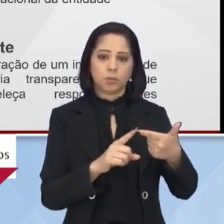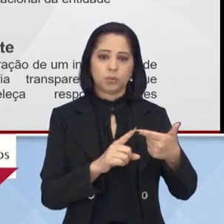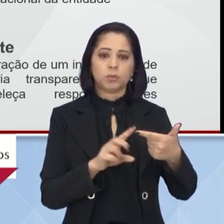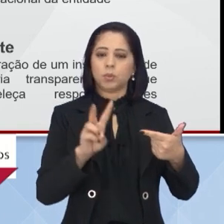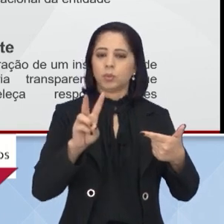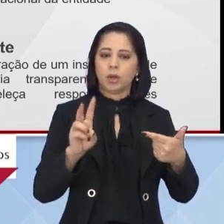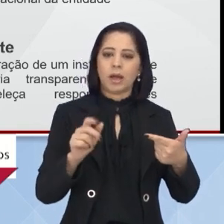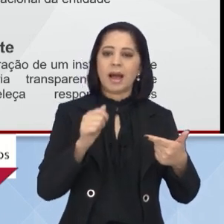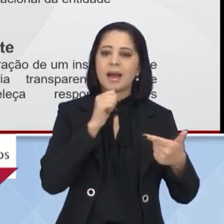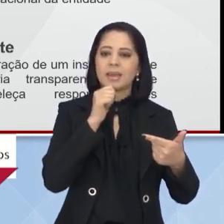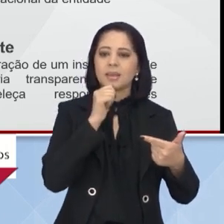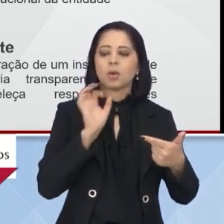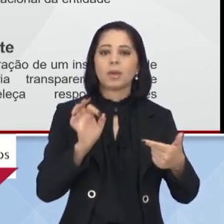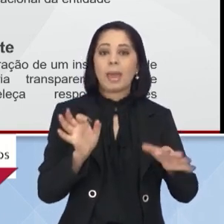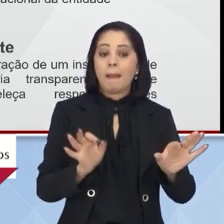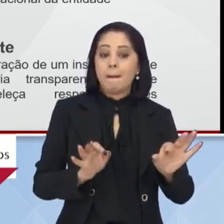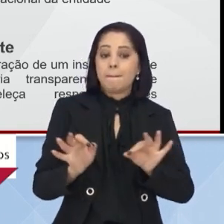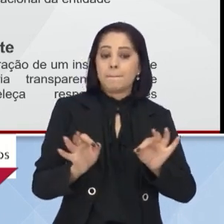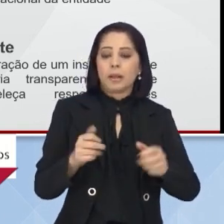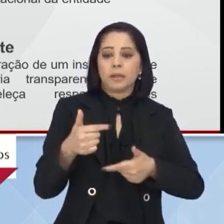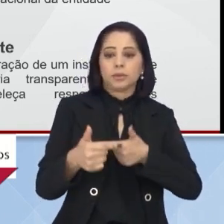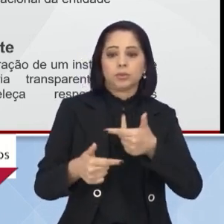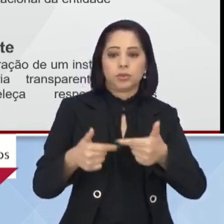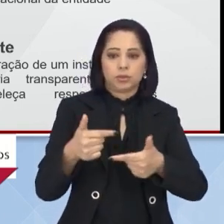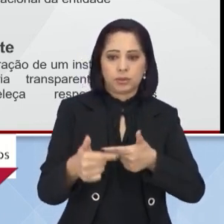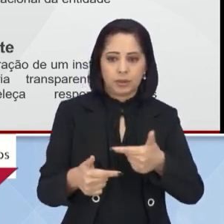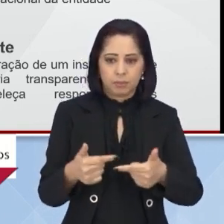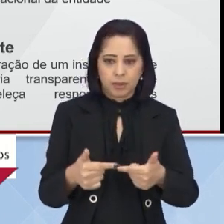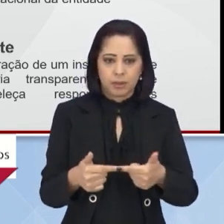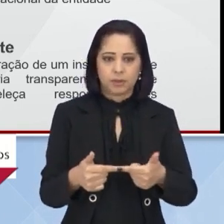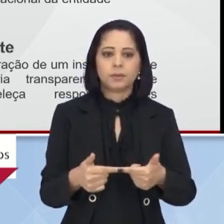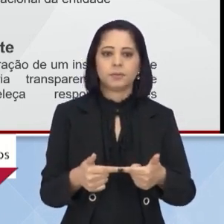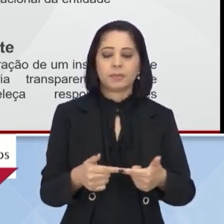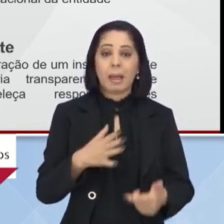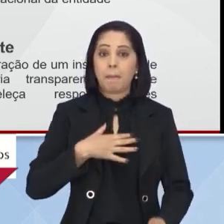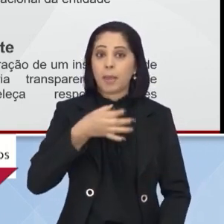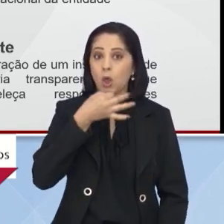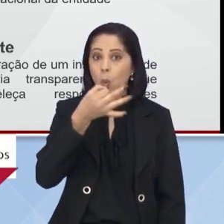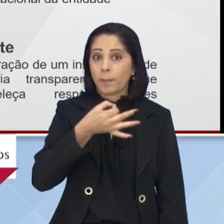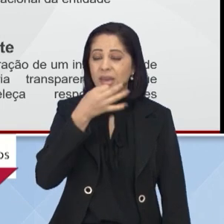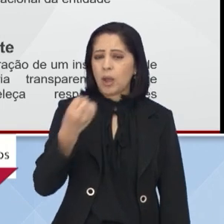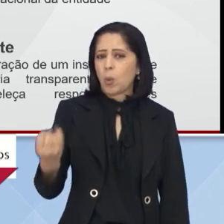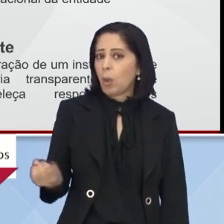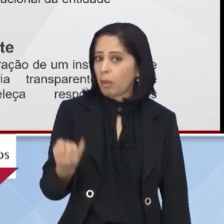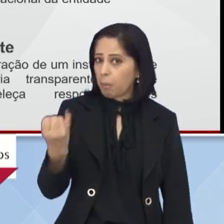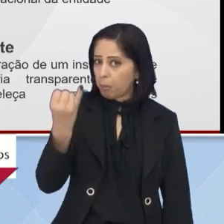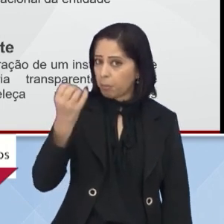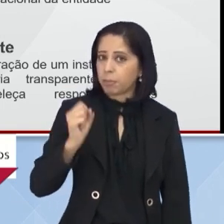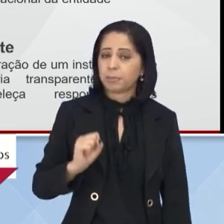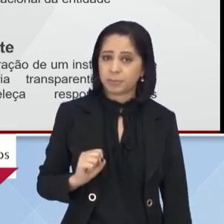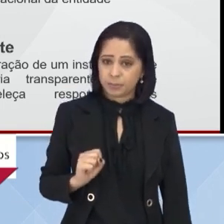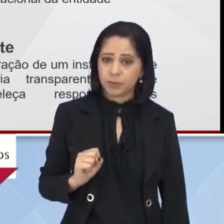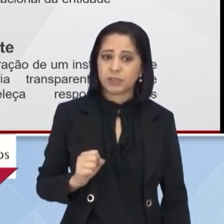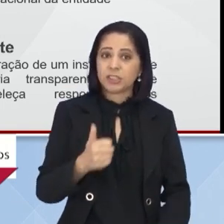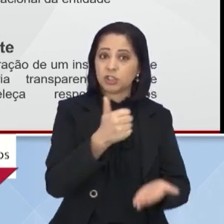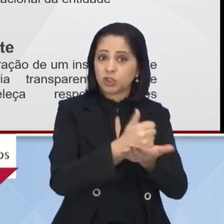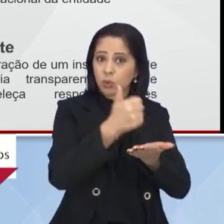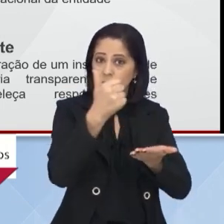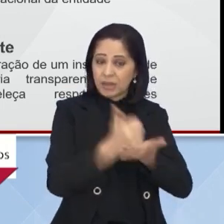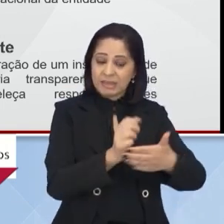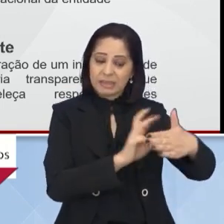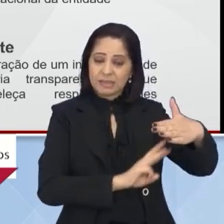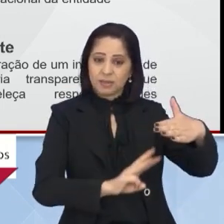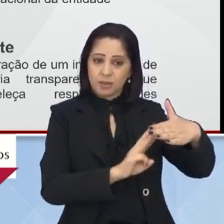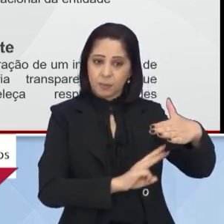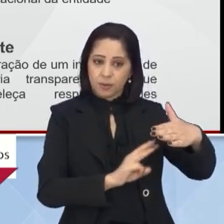planejamento é o plano de trabalho que na minha opinião é o mais importante dentro de uma contratação com o terceiro